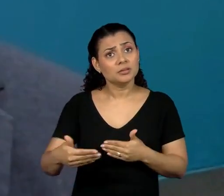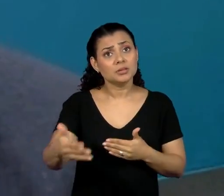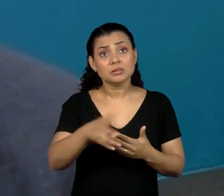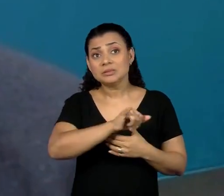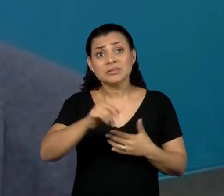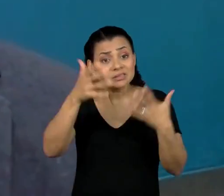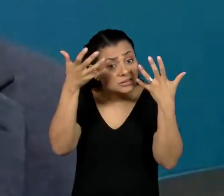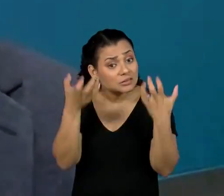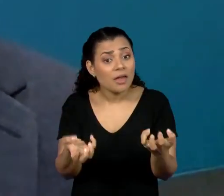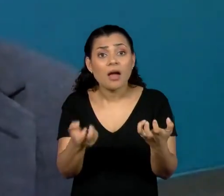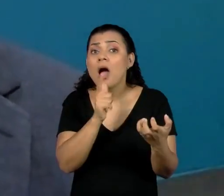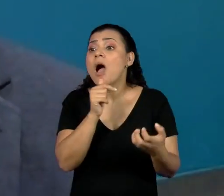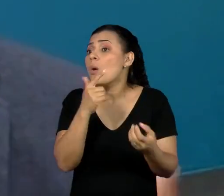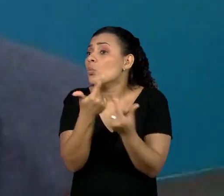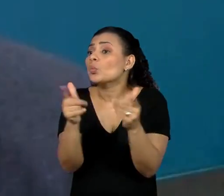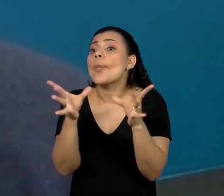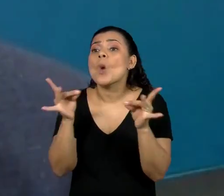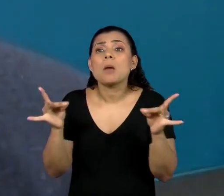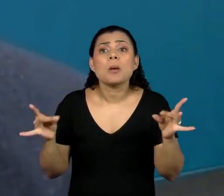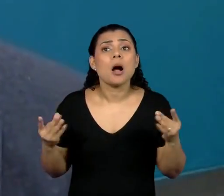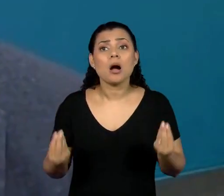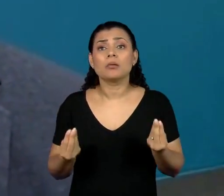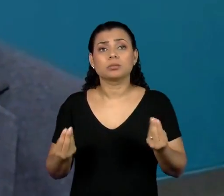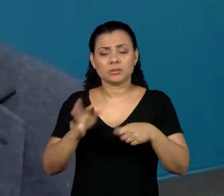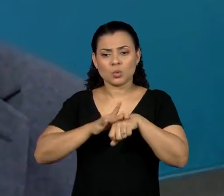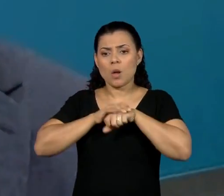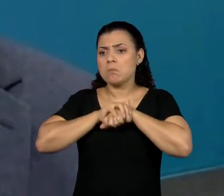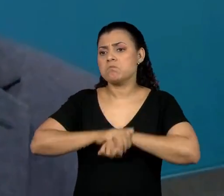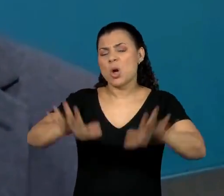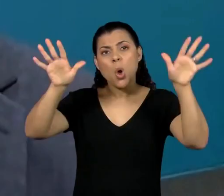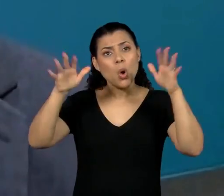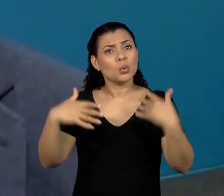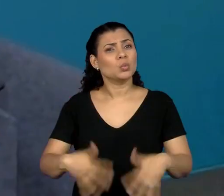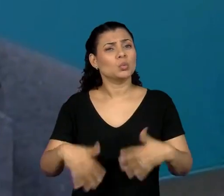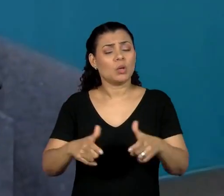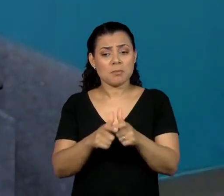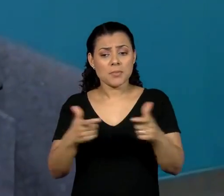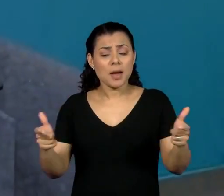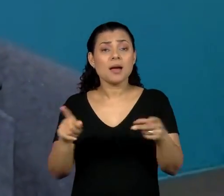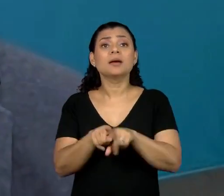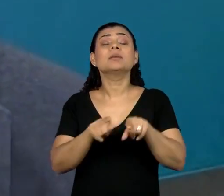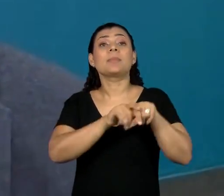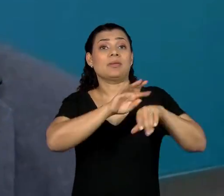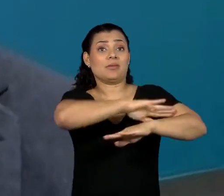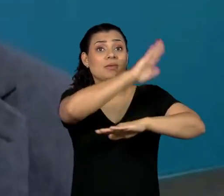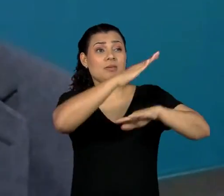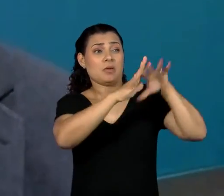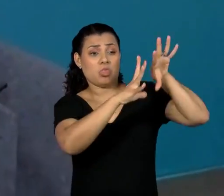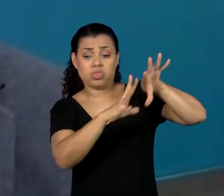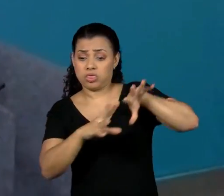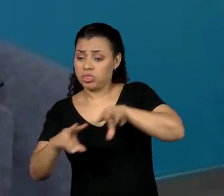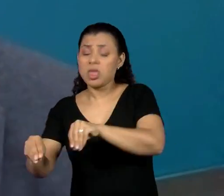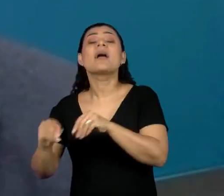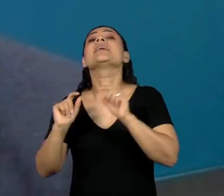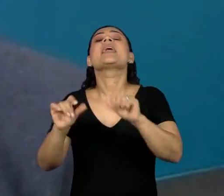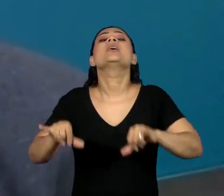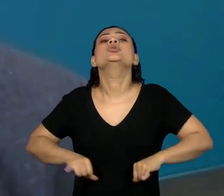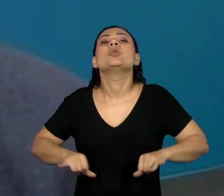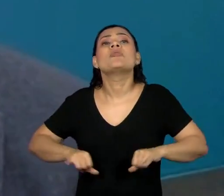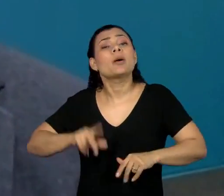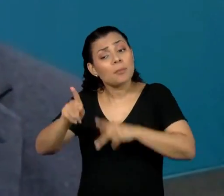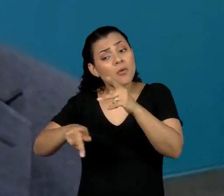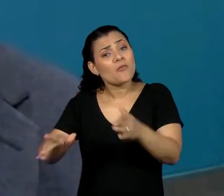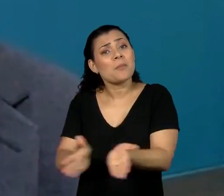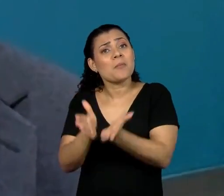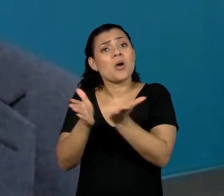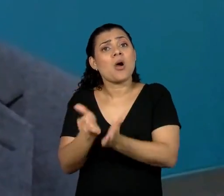muito forte, quando você tem um aumento de doenças numa região, quando a gente tem deslizamento de terra, quem está perdendo a sua casa, os seus pertences,